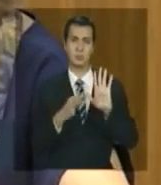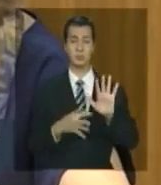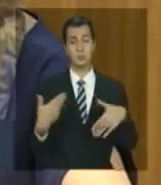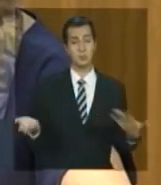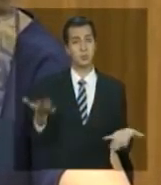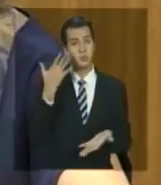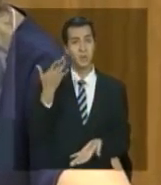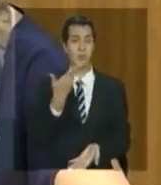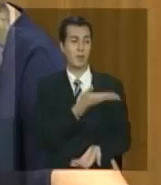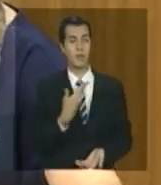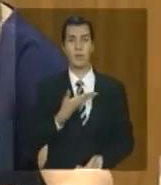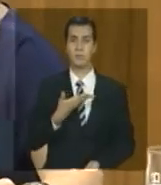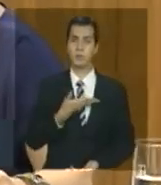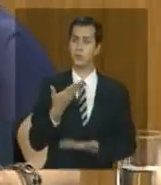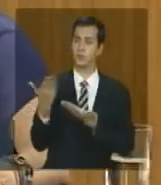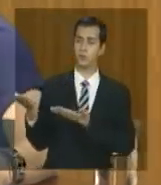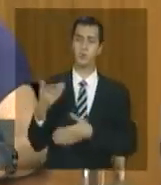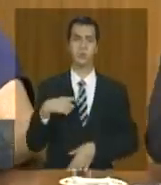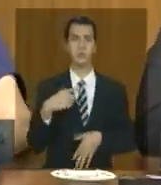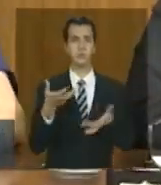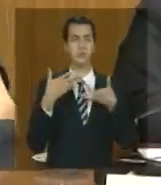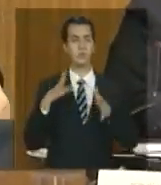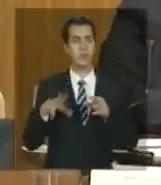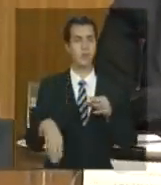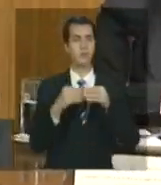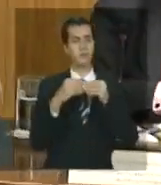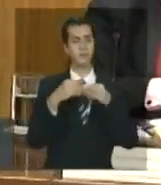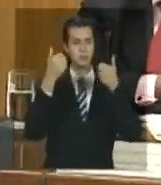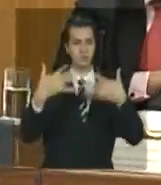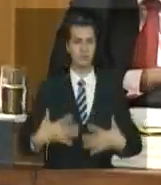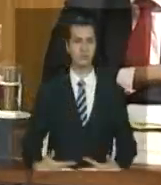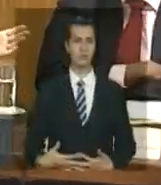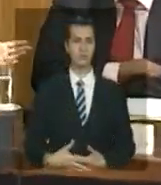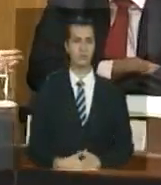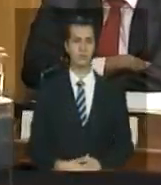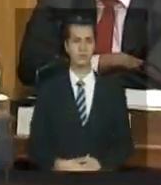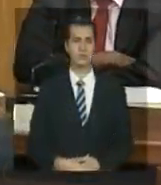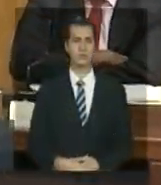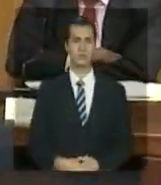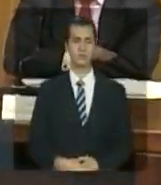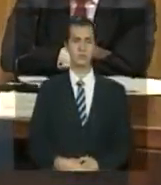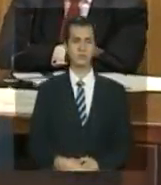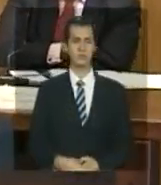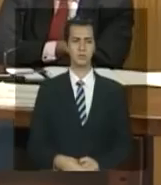colegas queiram fazer algum, acrescentar algum comentário sobre a visita.